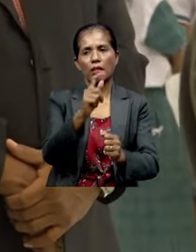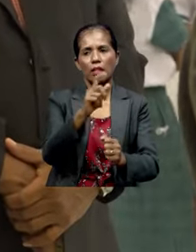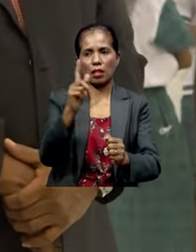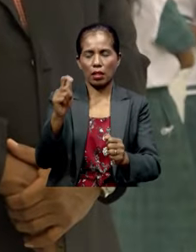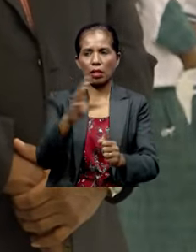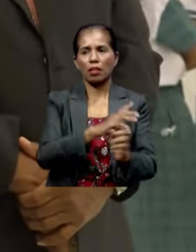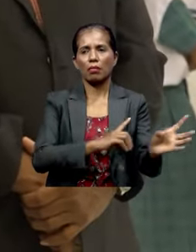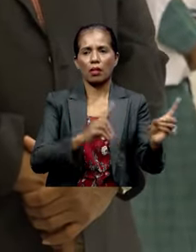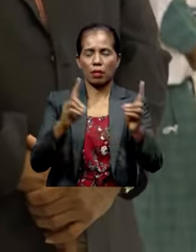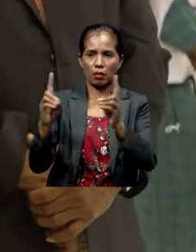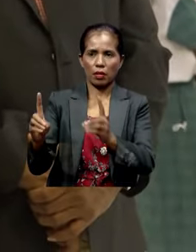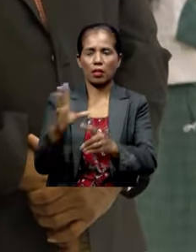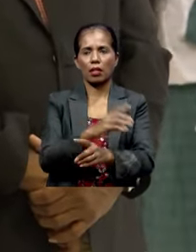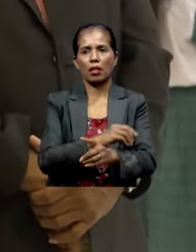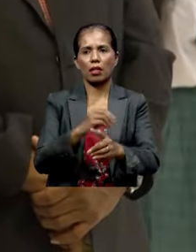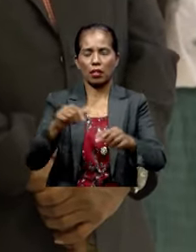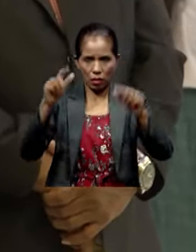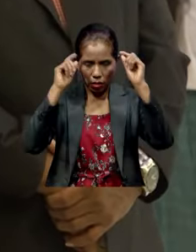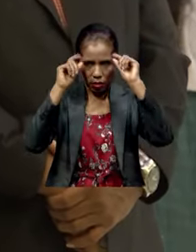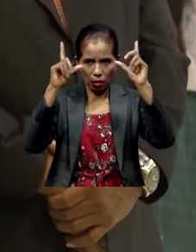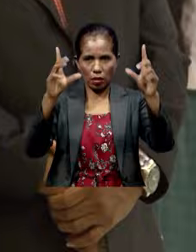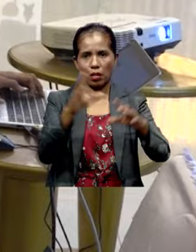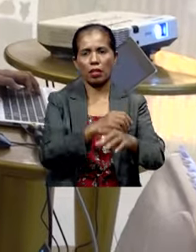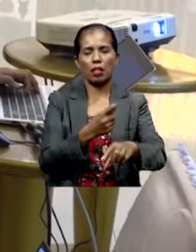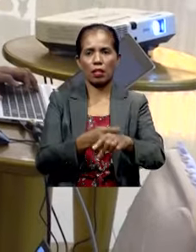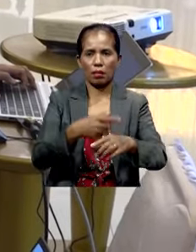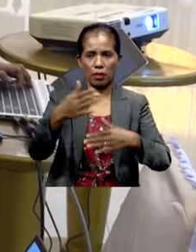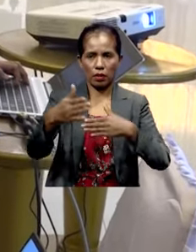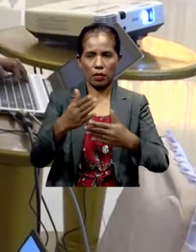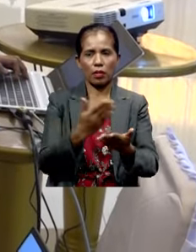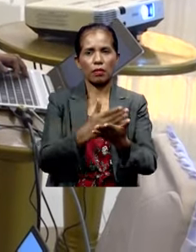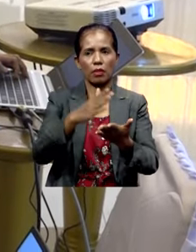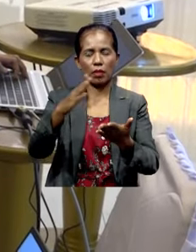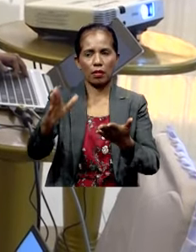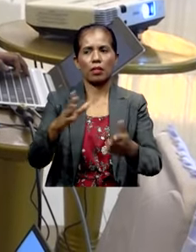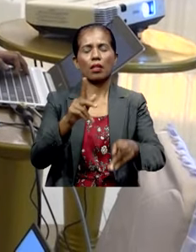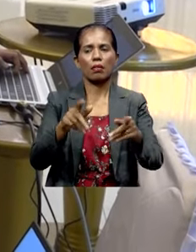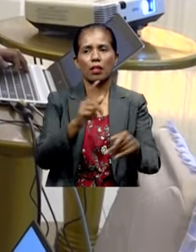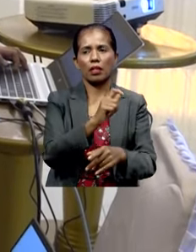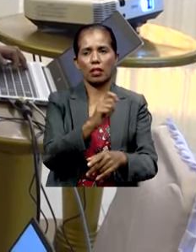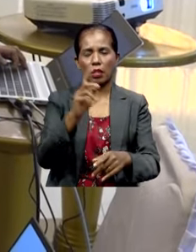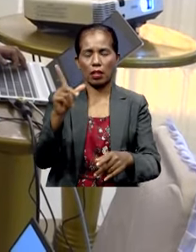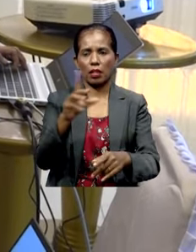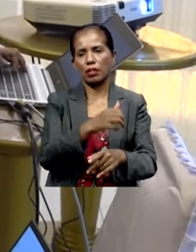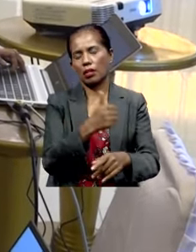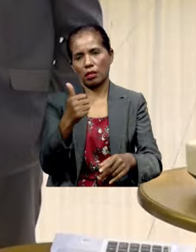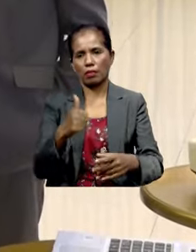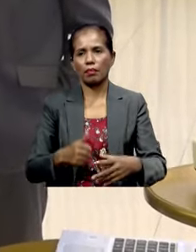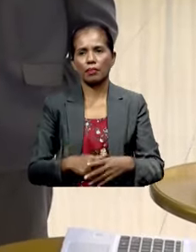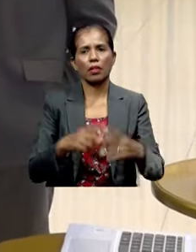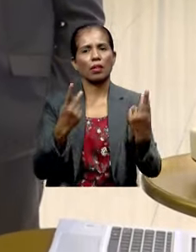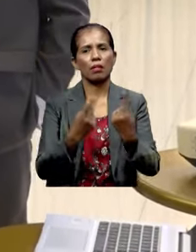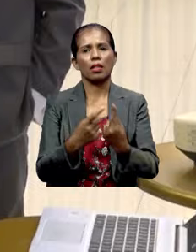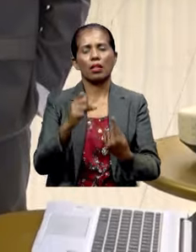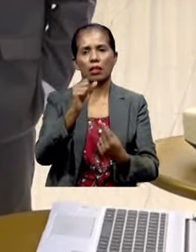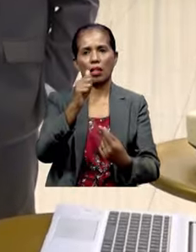implementa cabo fibra ótica e a Timor, no ia tempo bada que se faz moço para o operador telecomunicação Siraceluk. Companhia